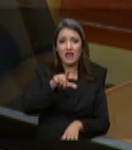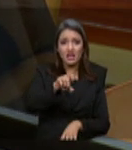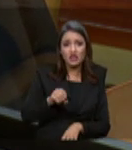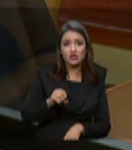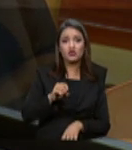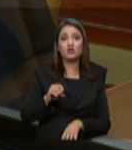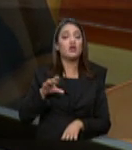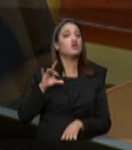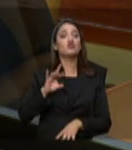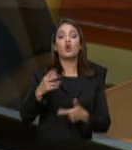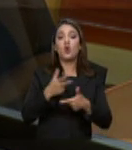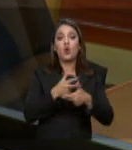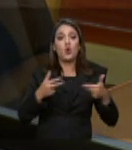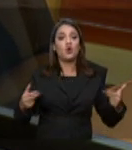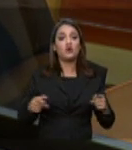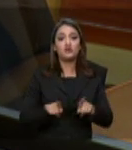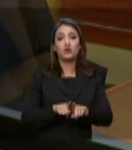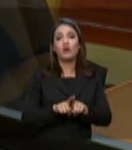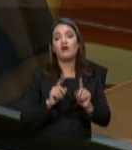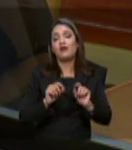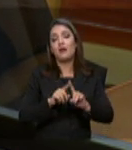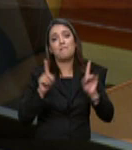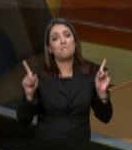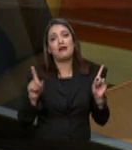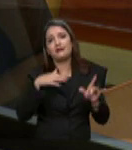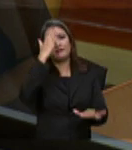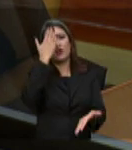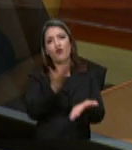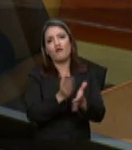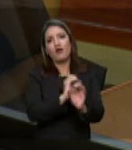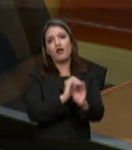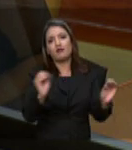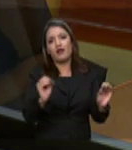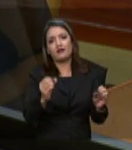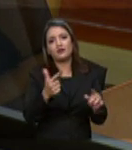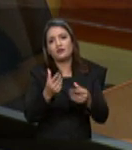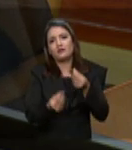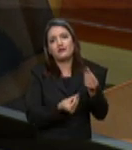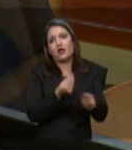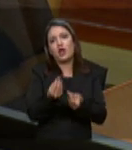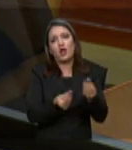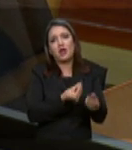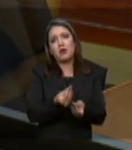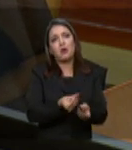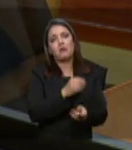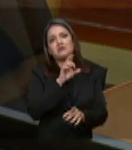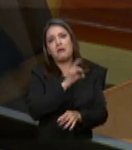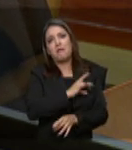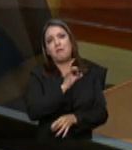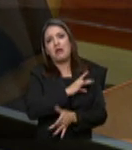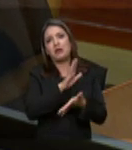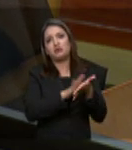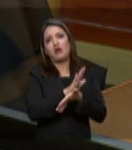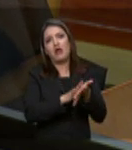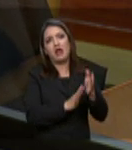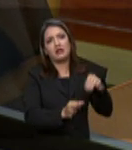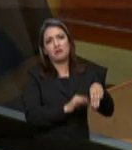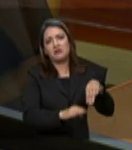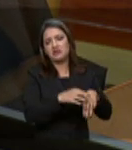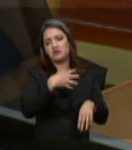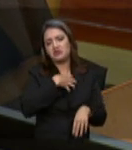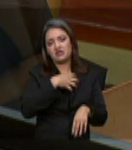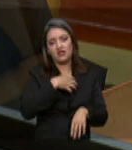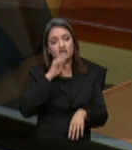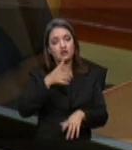conjectura-se inverossímeis sem eficiência e credibilidade incapazes portanto de utilizar quem quer que seja não